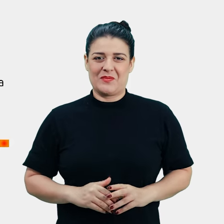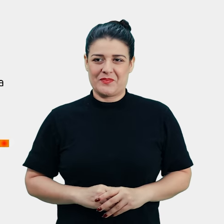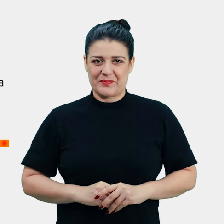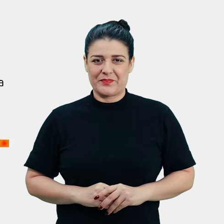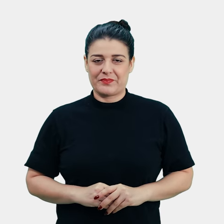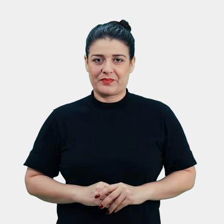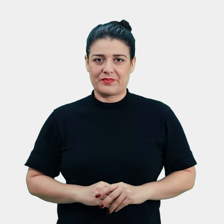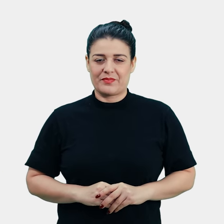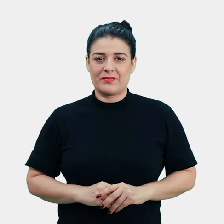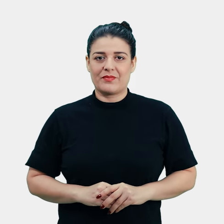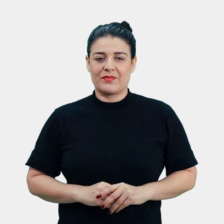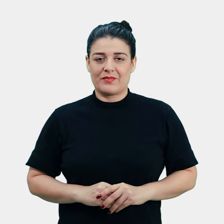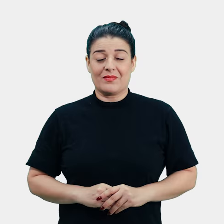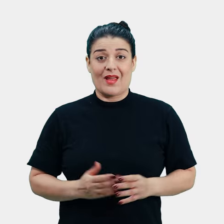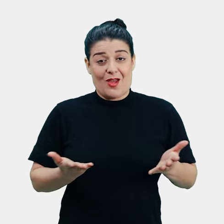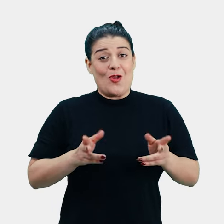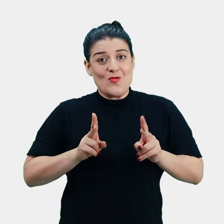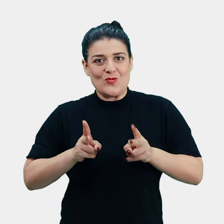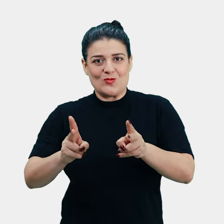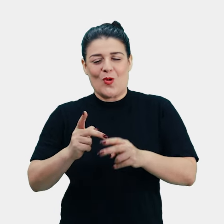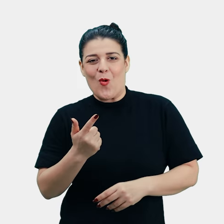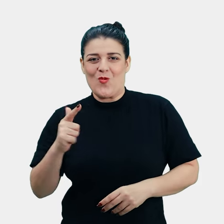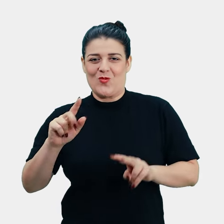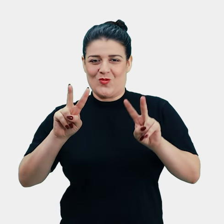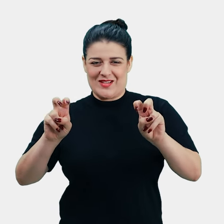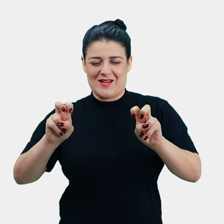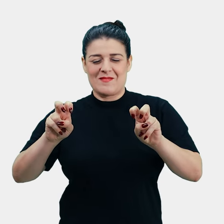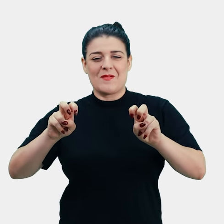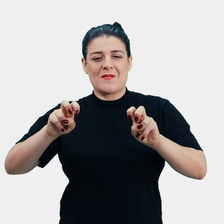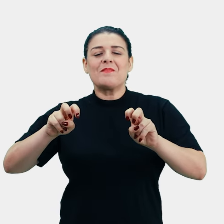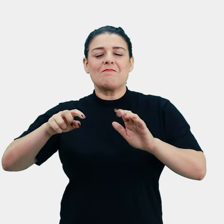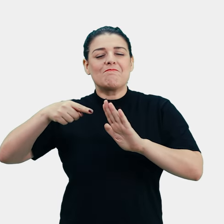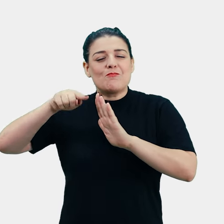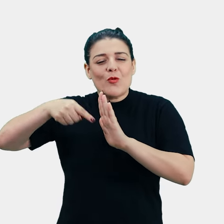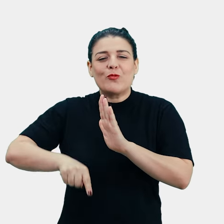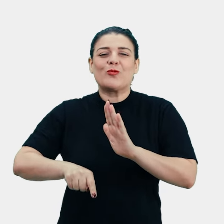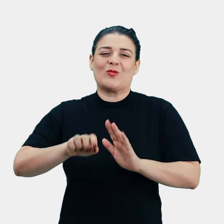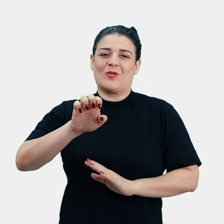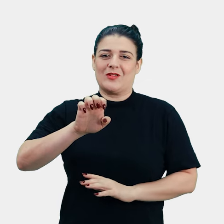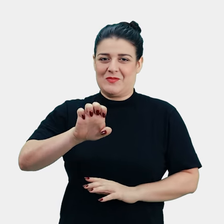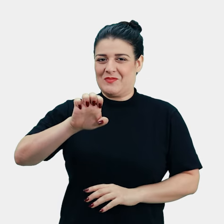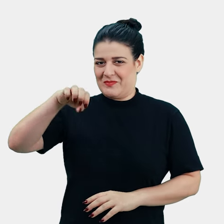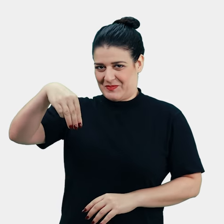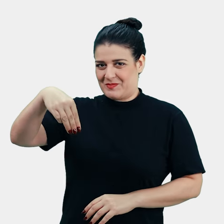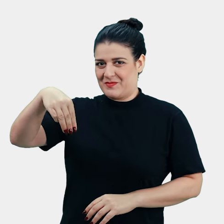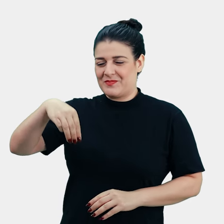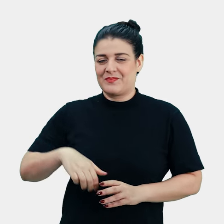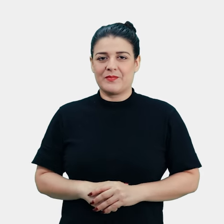Bom, dando seguimento, agora eu vou me adentrar um pouco mais na espectrometria de massas,